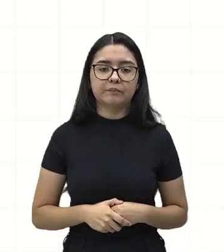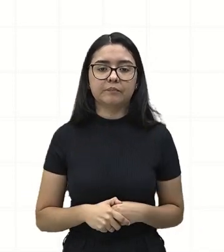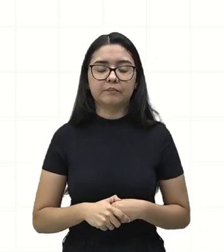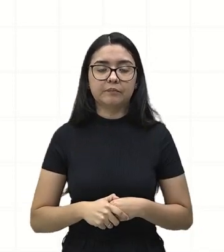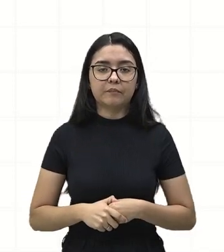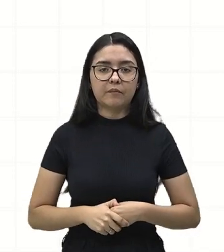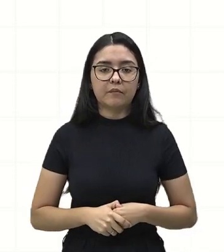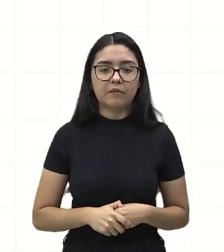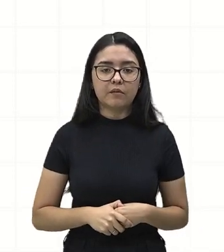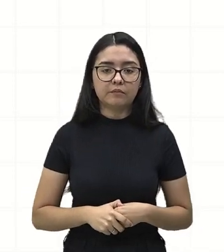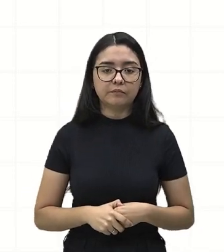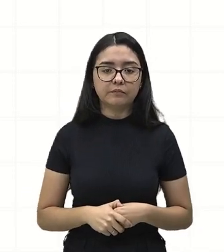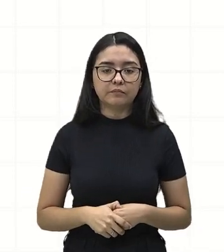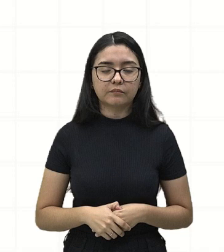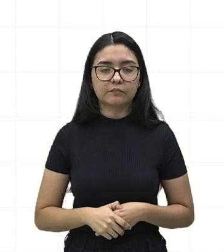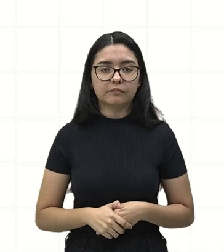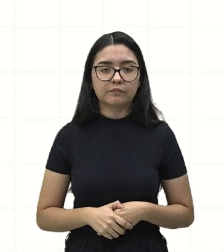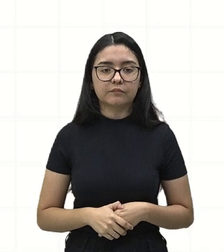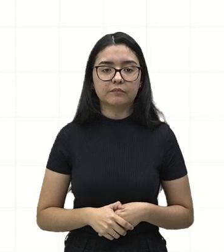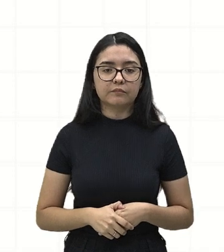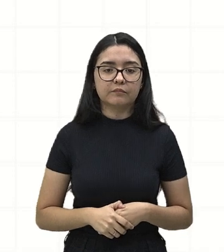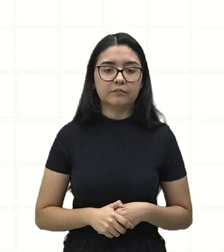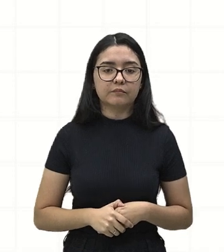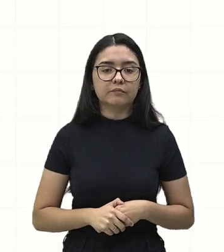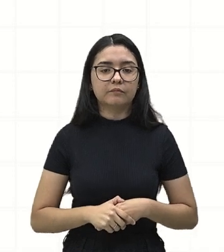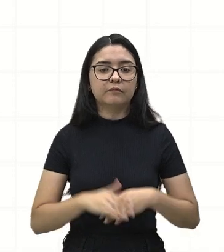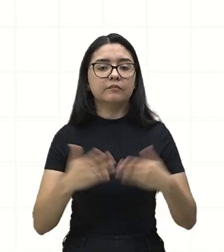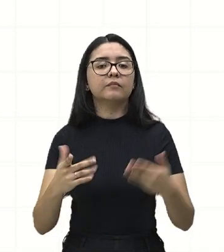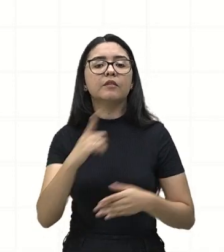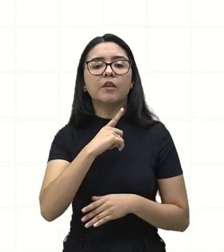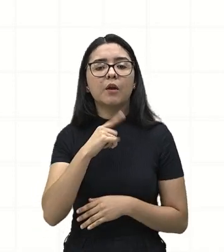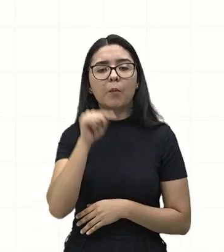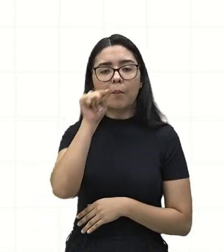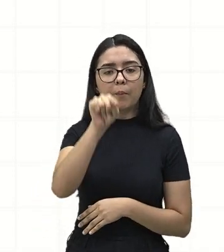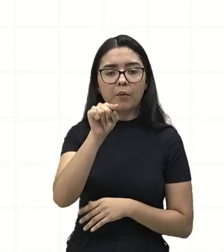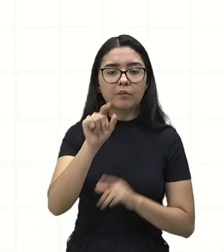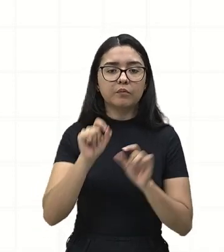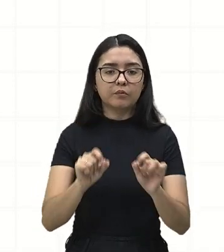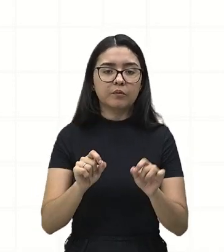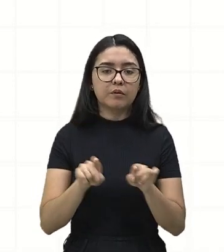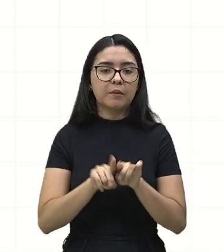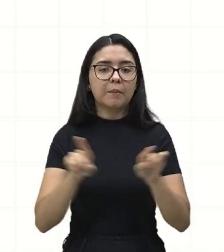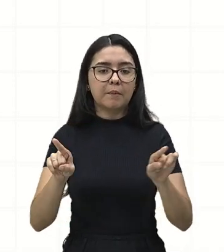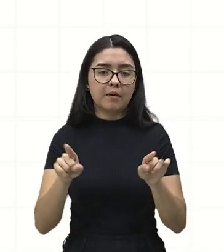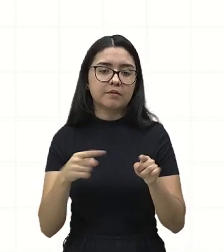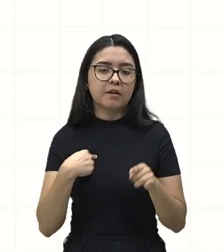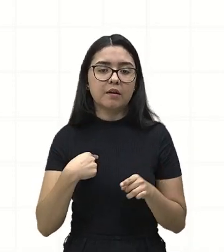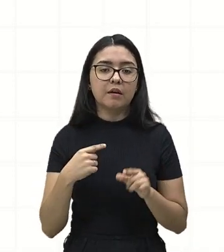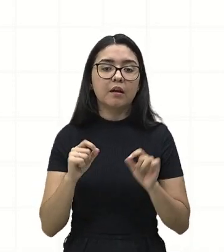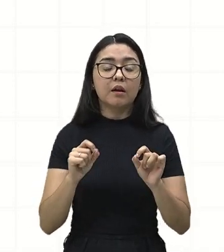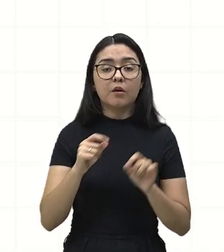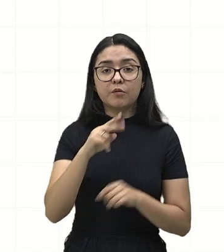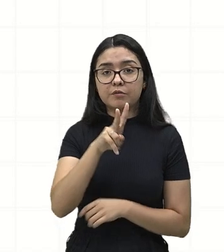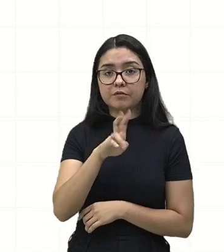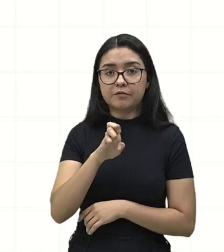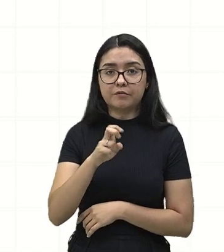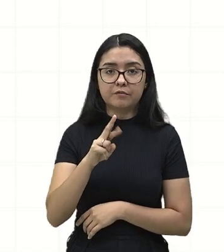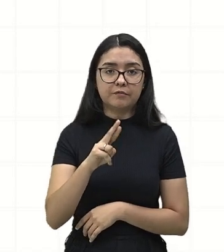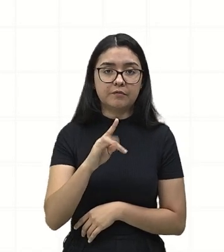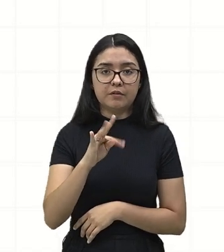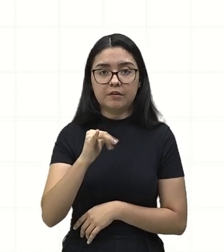que, por mais que aqui é um vértice, né, mas é como se as retas seguissem aqui, tá bom? Os lados dos triângulos